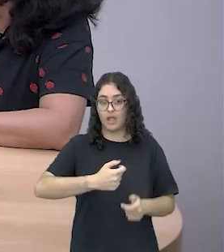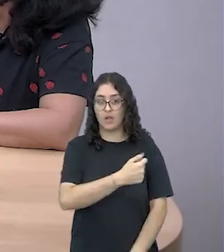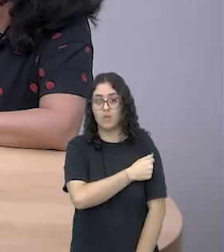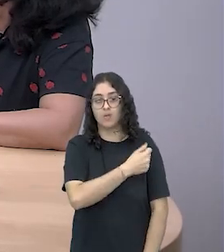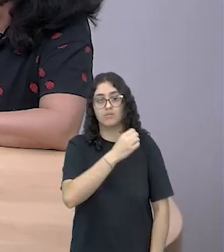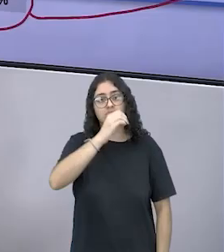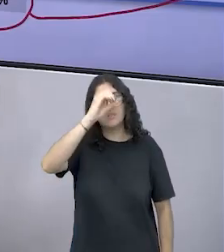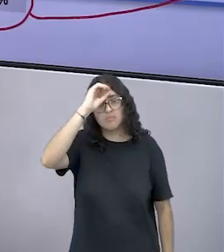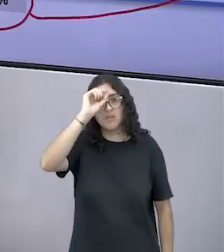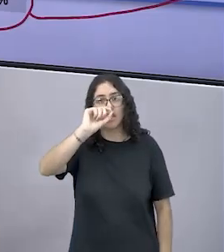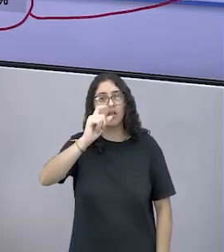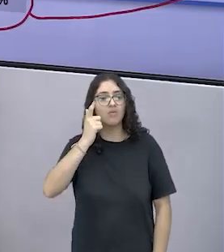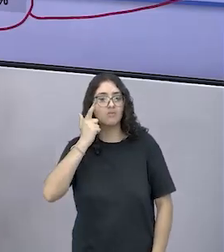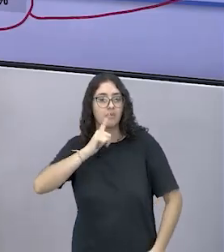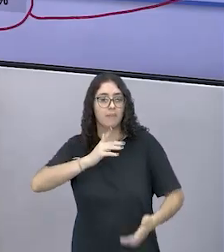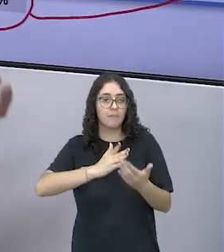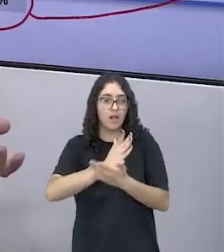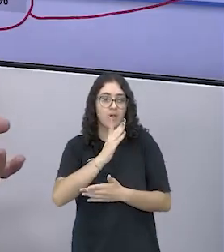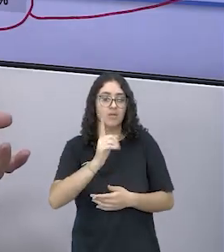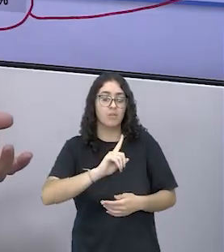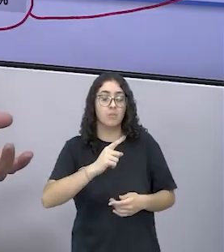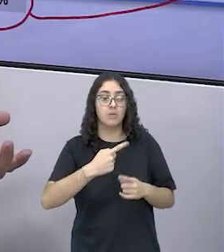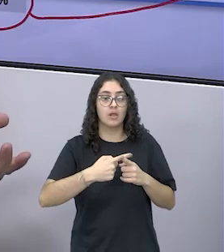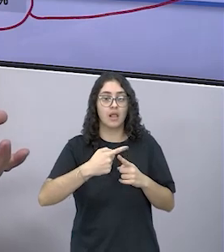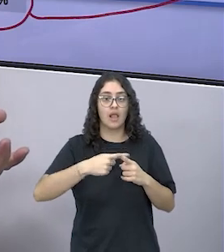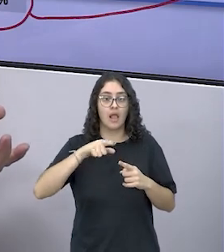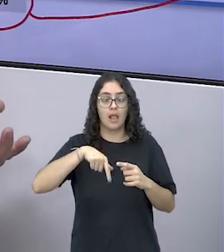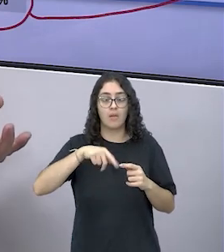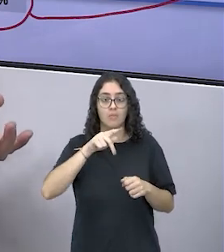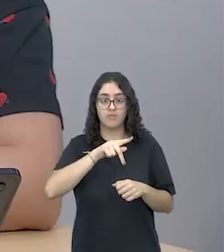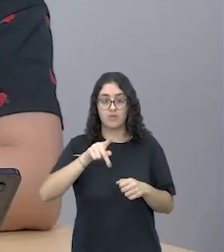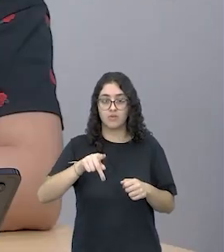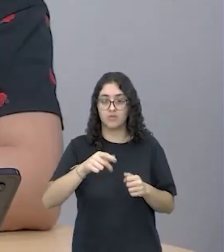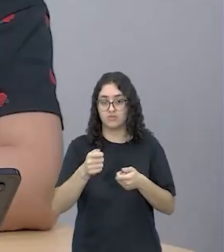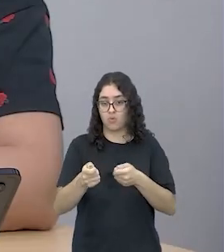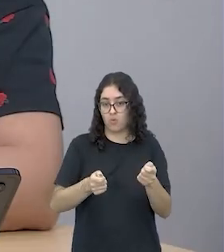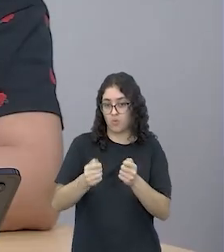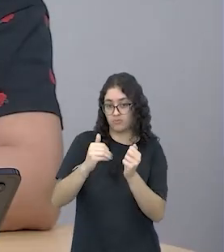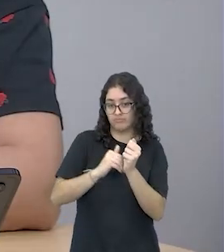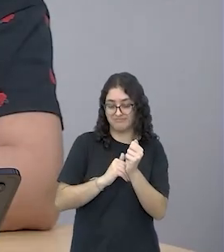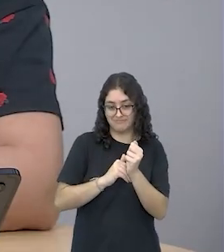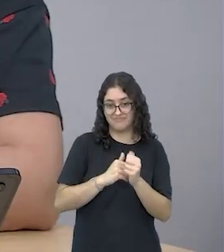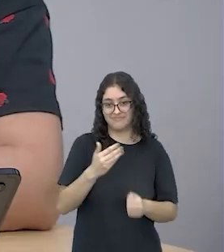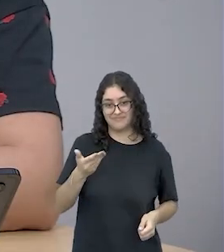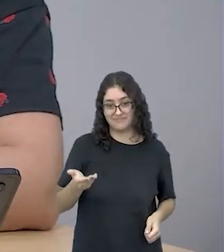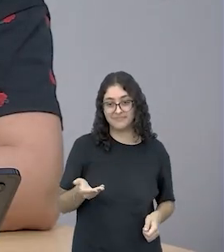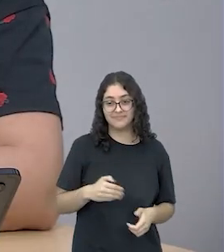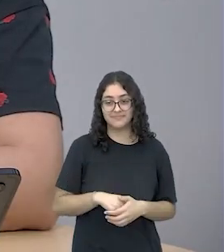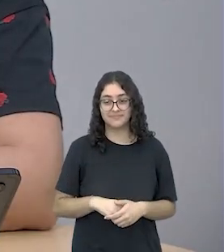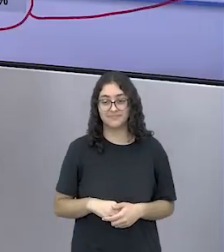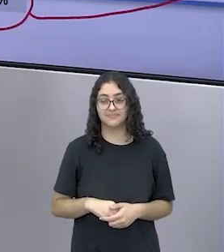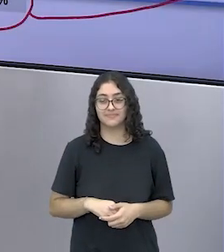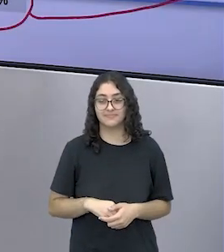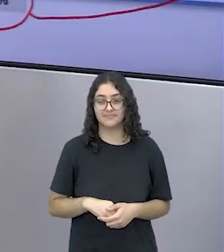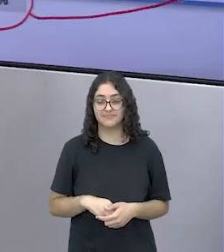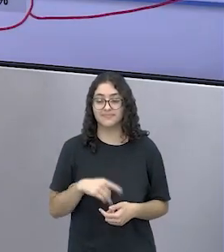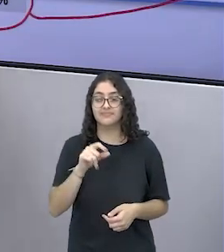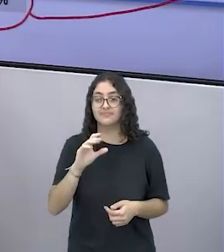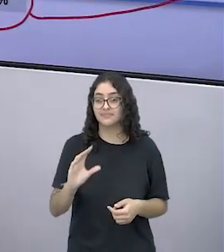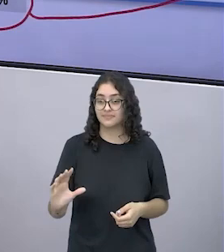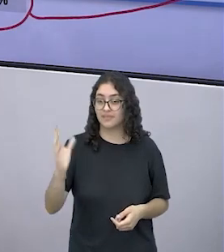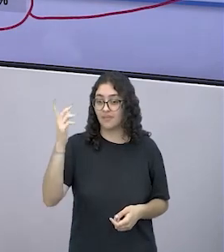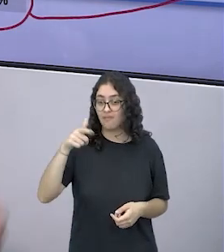quem acertou, quem errou, de forma que é o professor que mantém esse controle. Olha o poder de arguição aí, né? Aí o que acontece? Aí ele vai